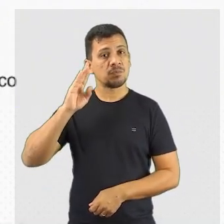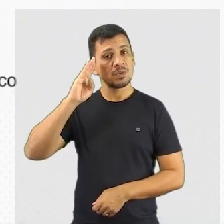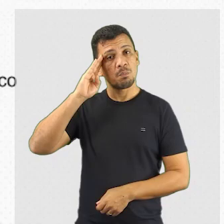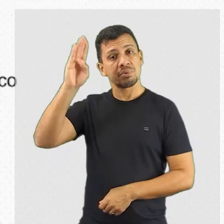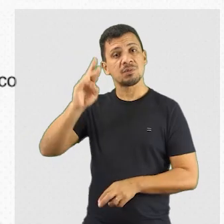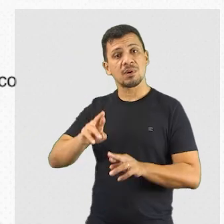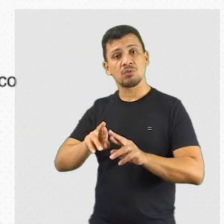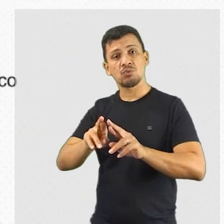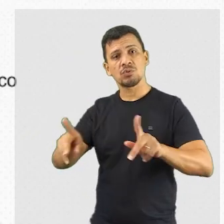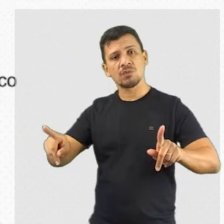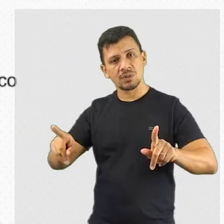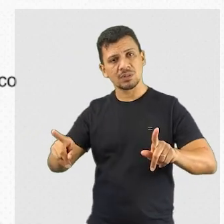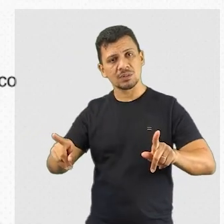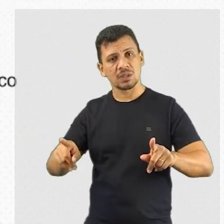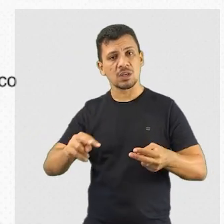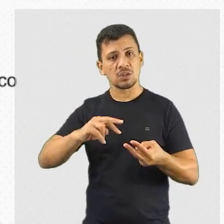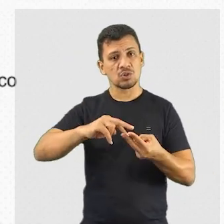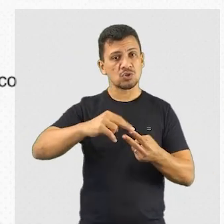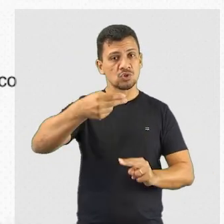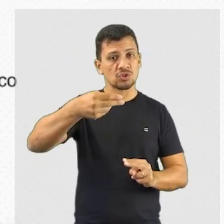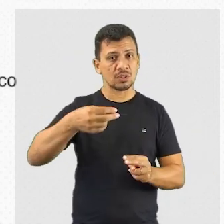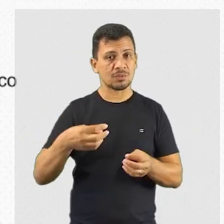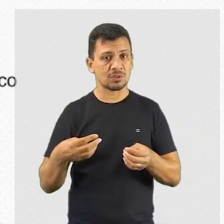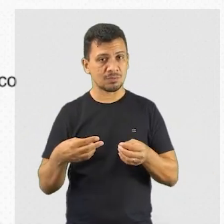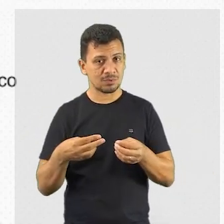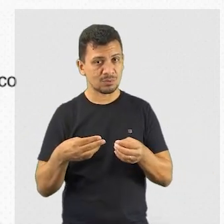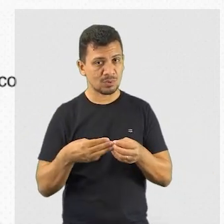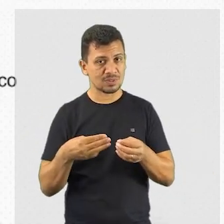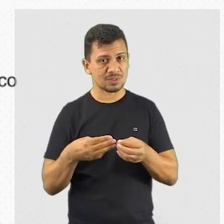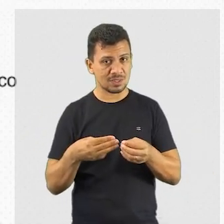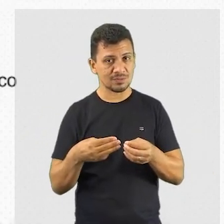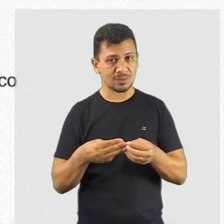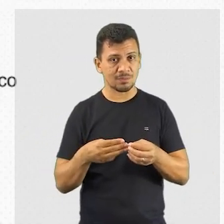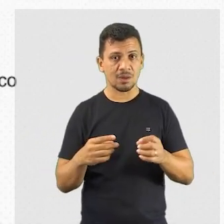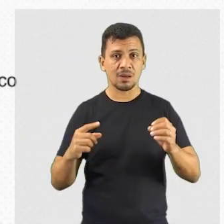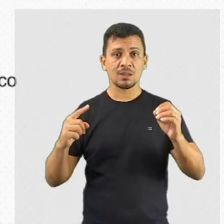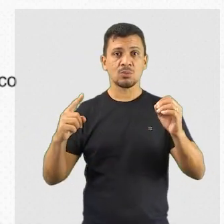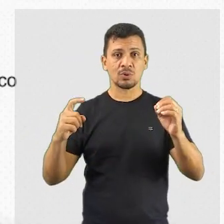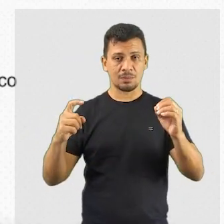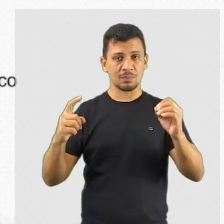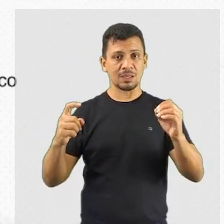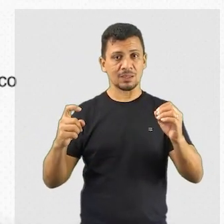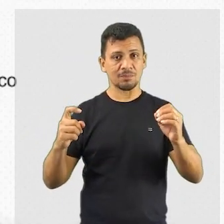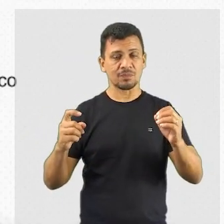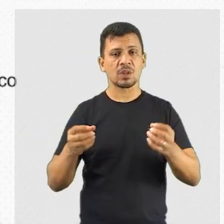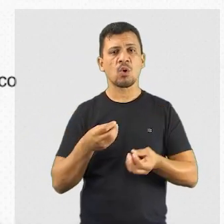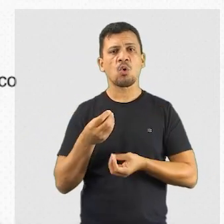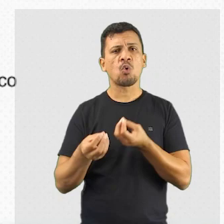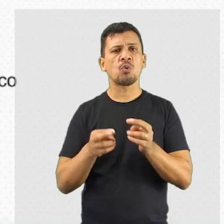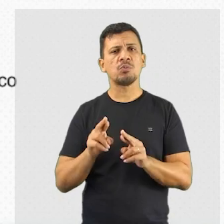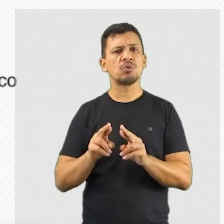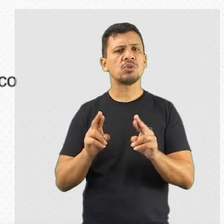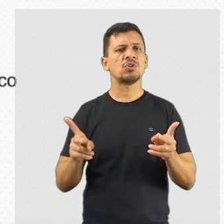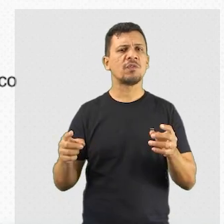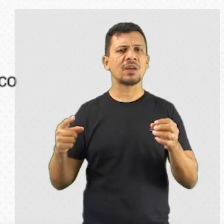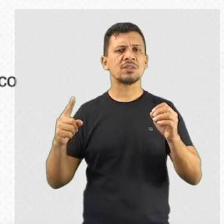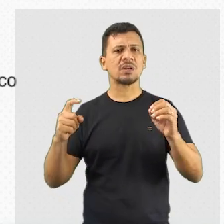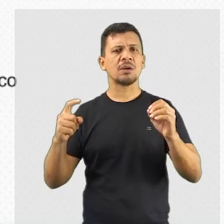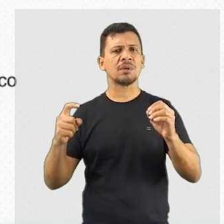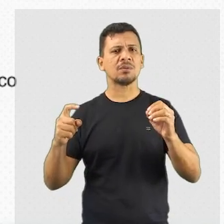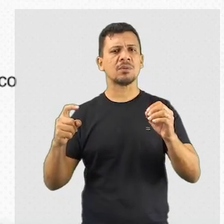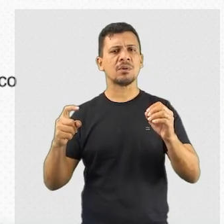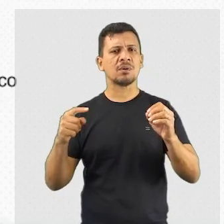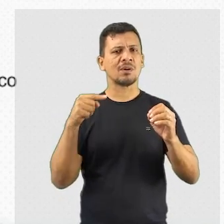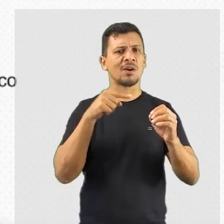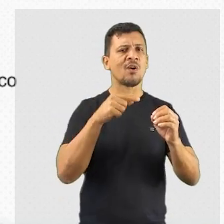falando geneticamente, pessoal, numa célula, né, num gameta. Nós diferenciamos o gameta, se ele é